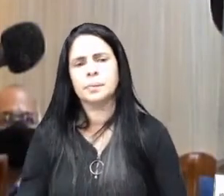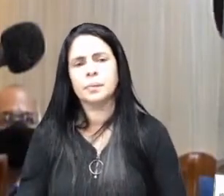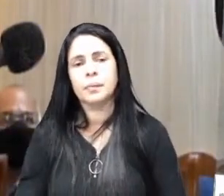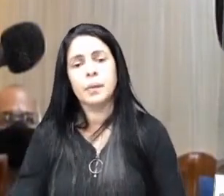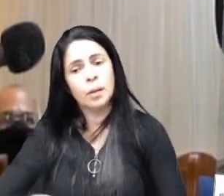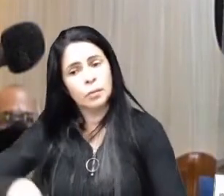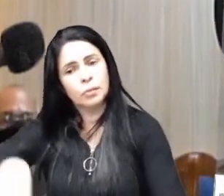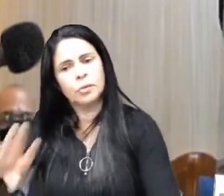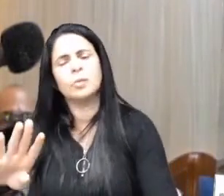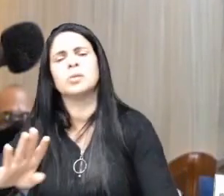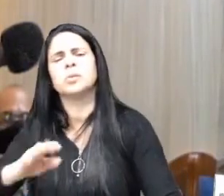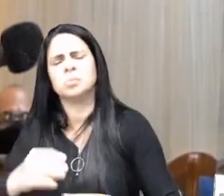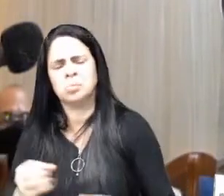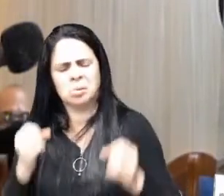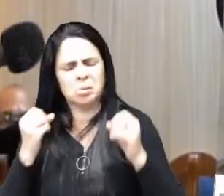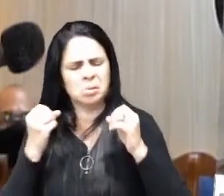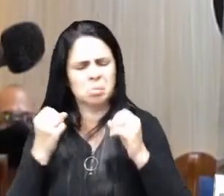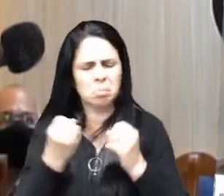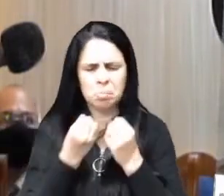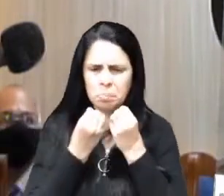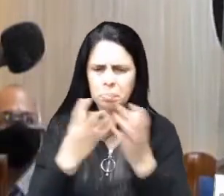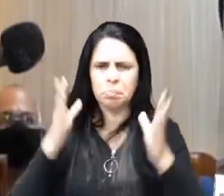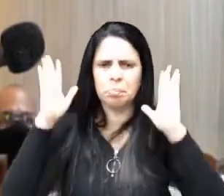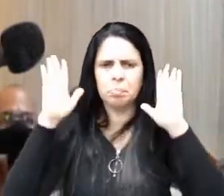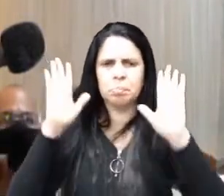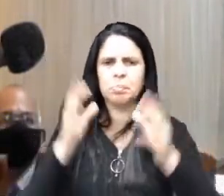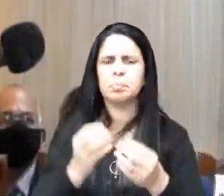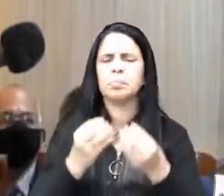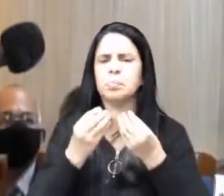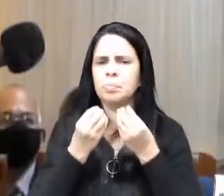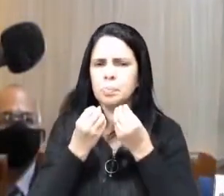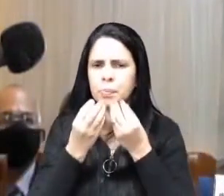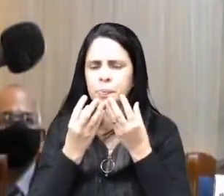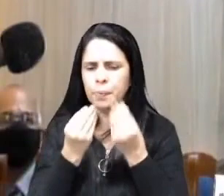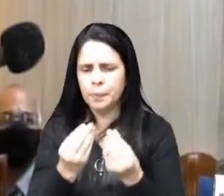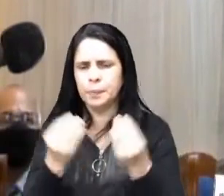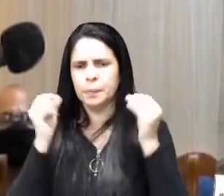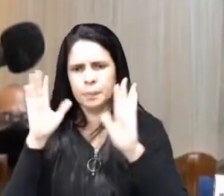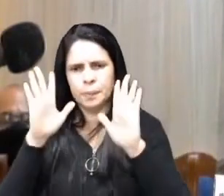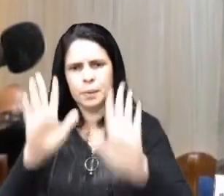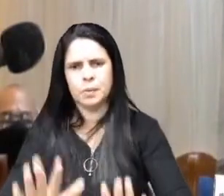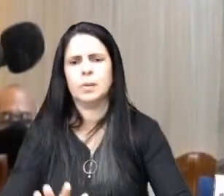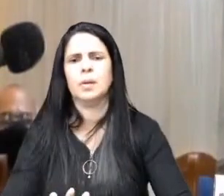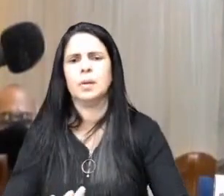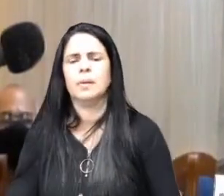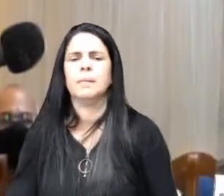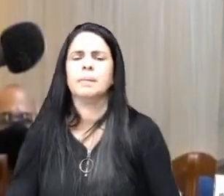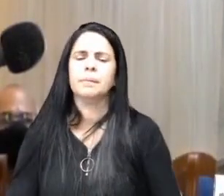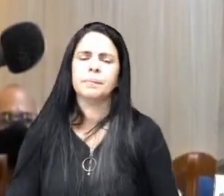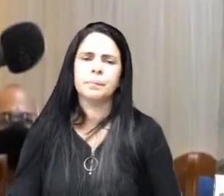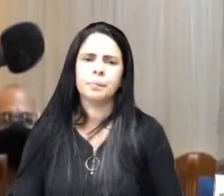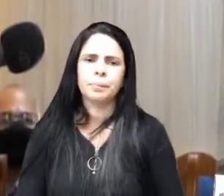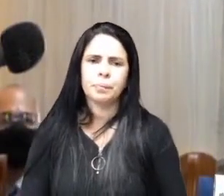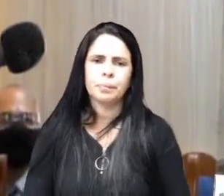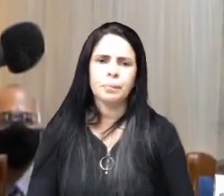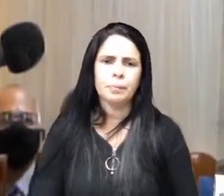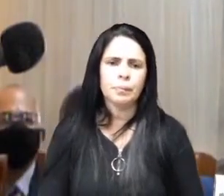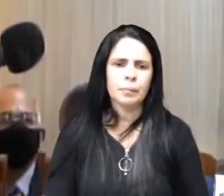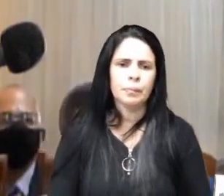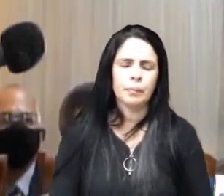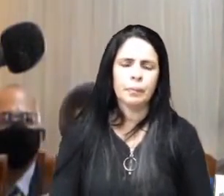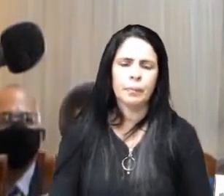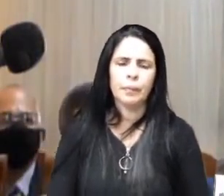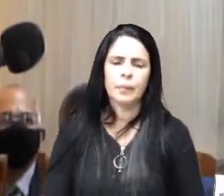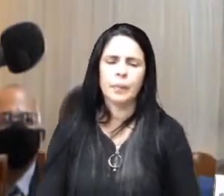tão abençoado que a bênção atravessou o oceano e chegou até nós. E para